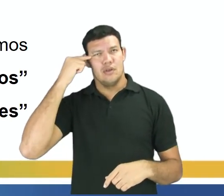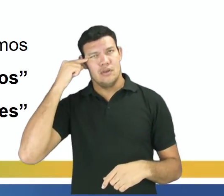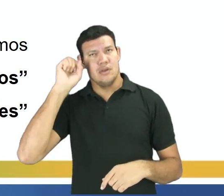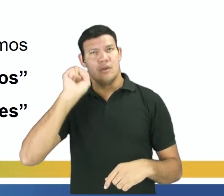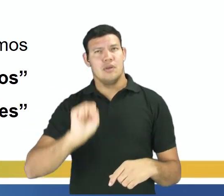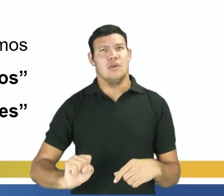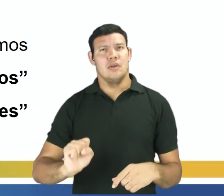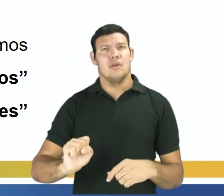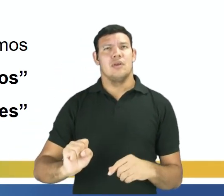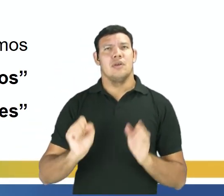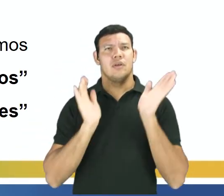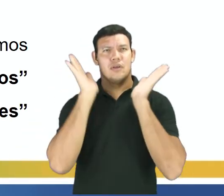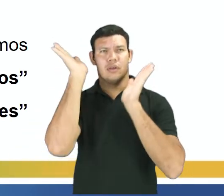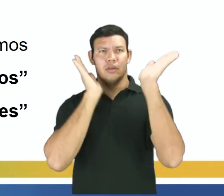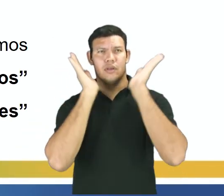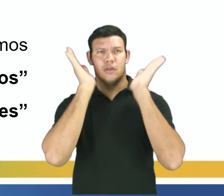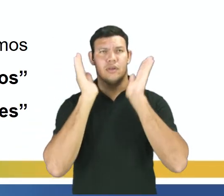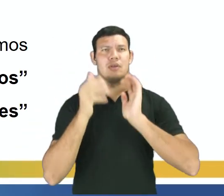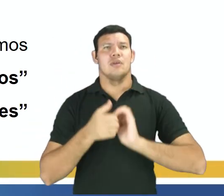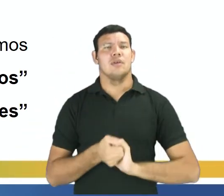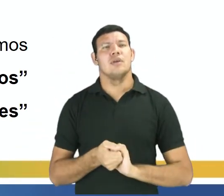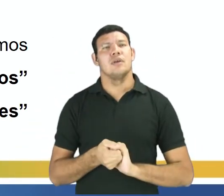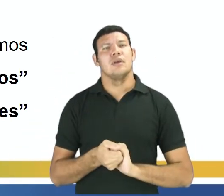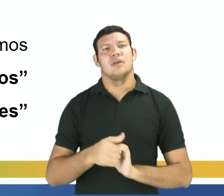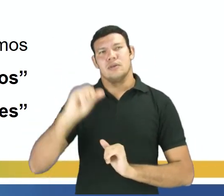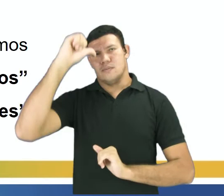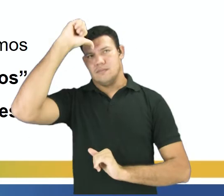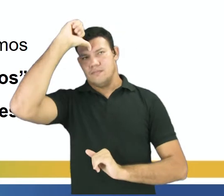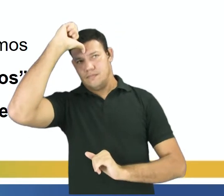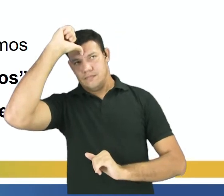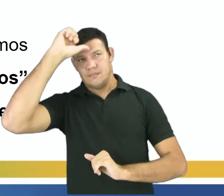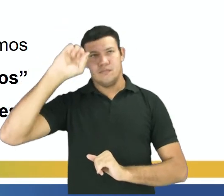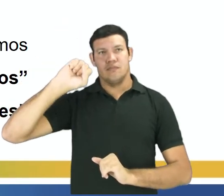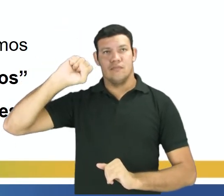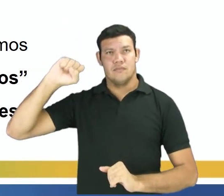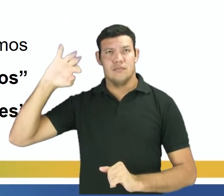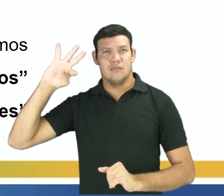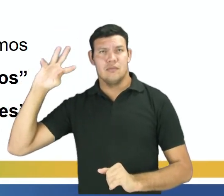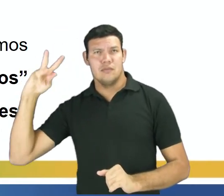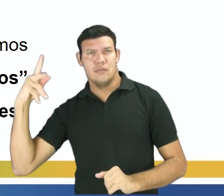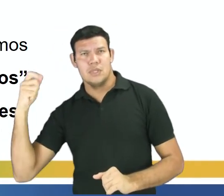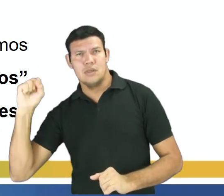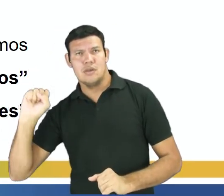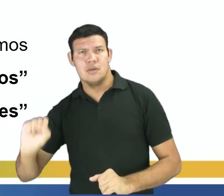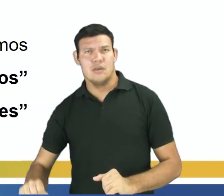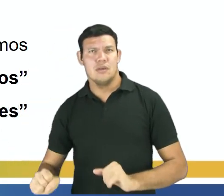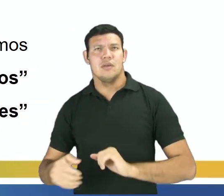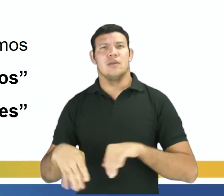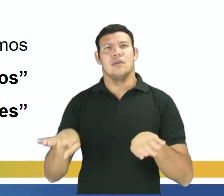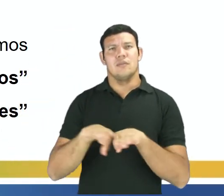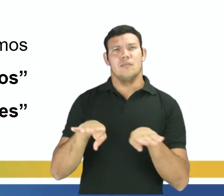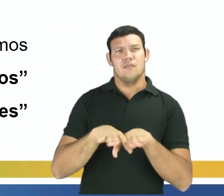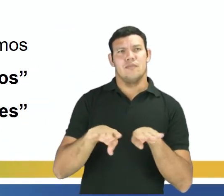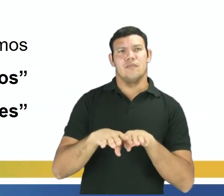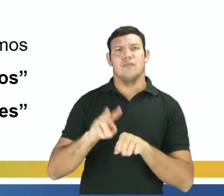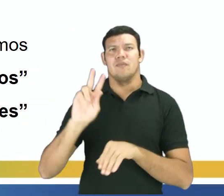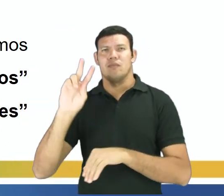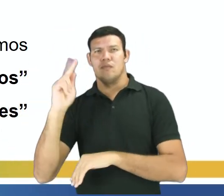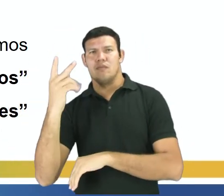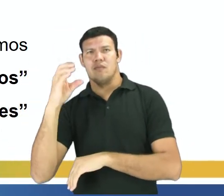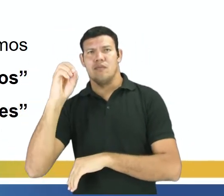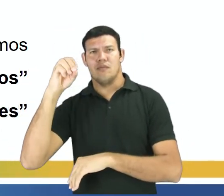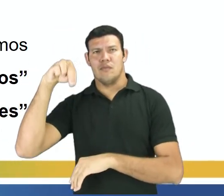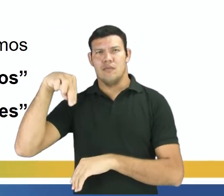do Sul e o território de Hong Kong. Países menos desenvolvidos tiveram sua industrialização